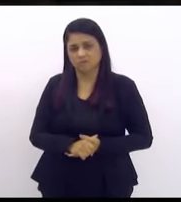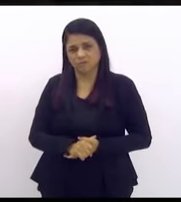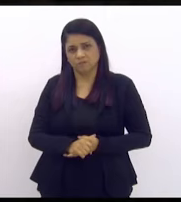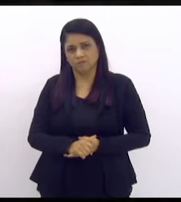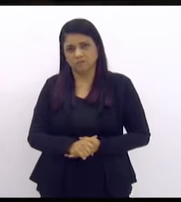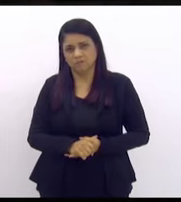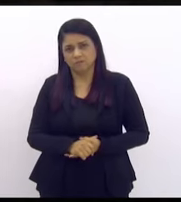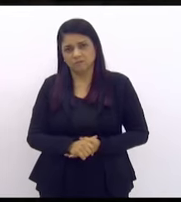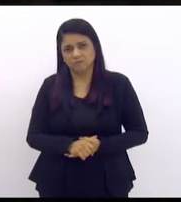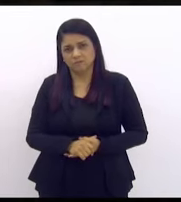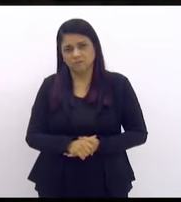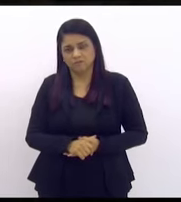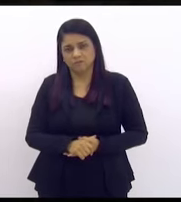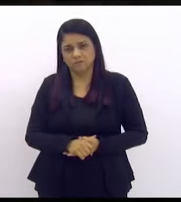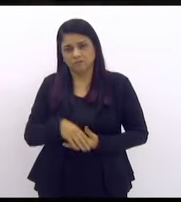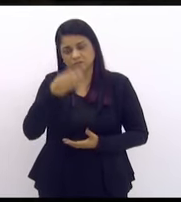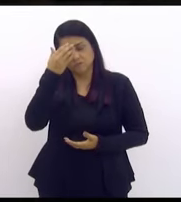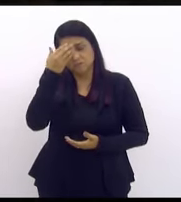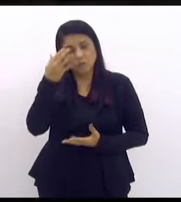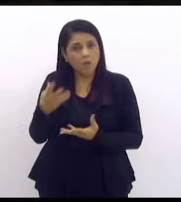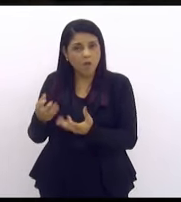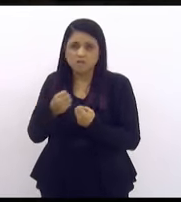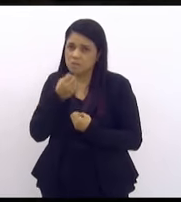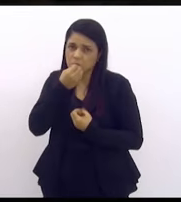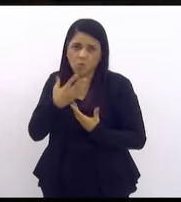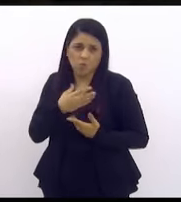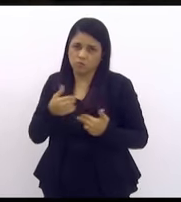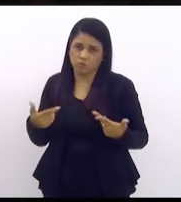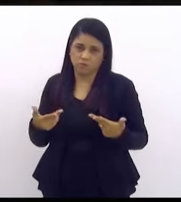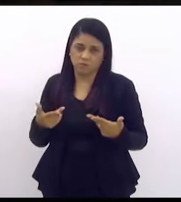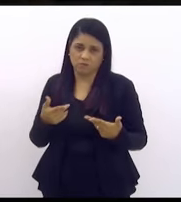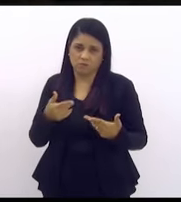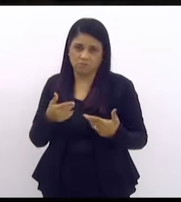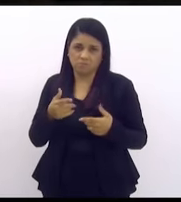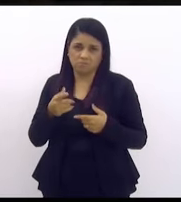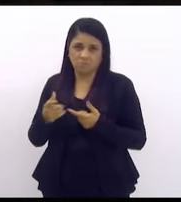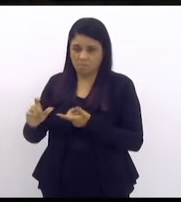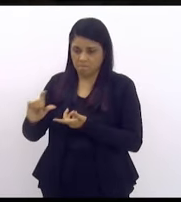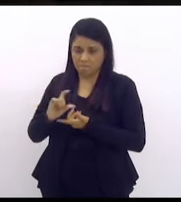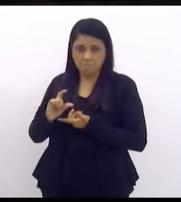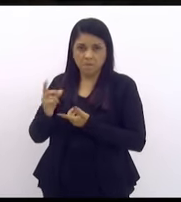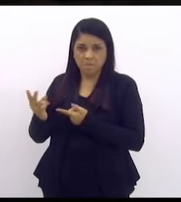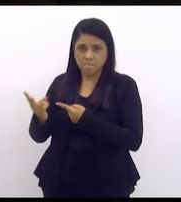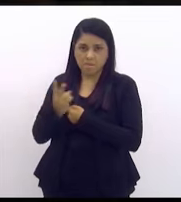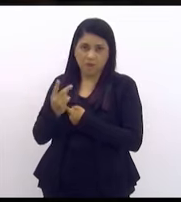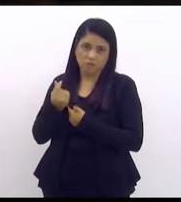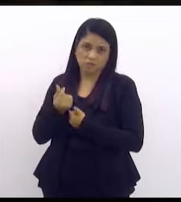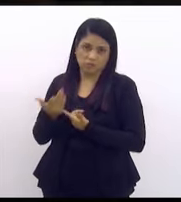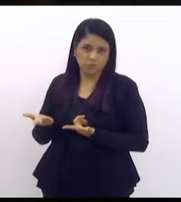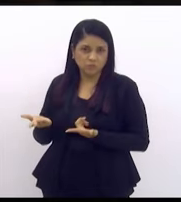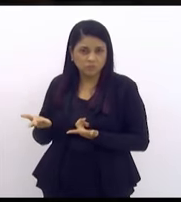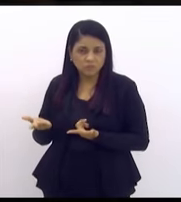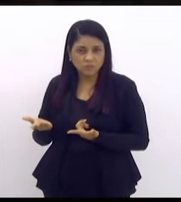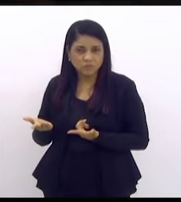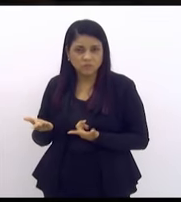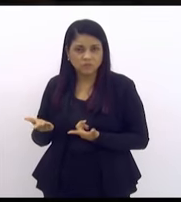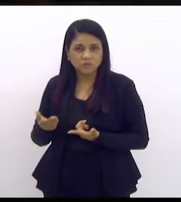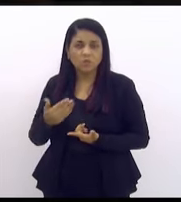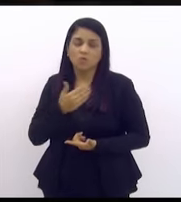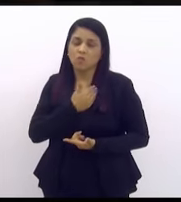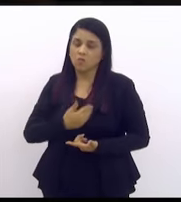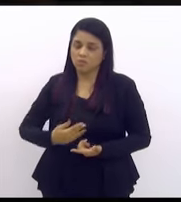Expoliados. Então, é urgente que o governo tome, o governo do Estado, tome uma